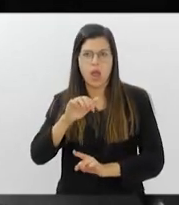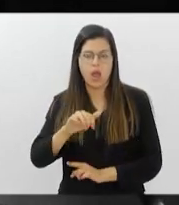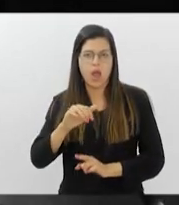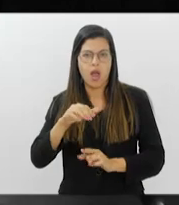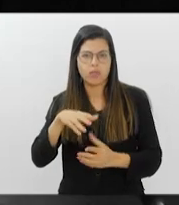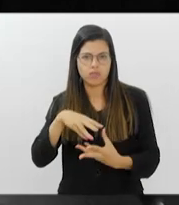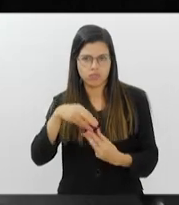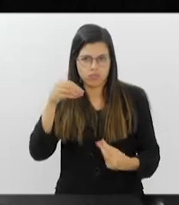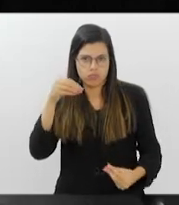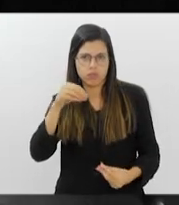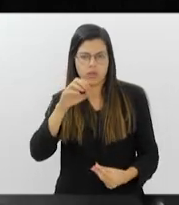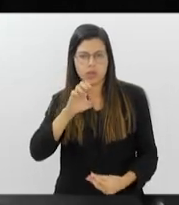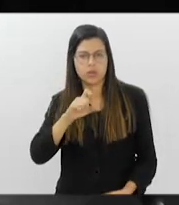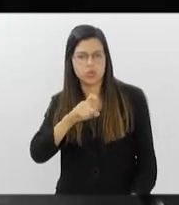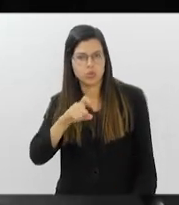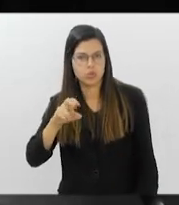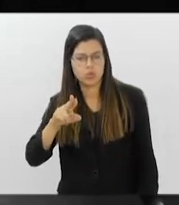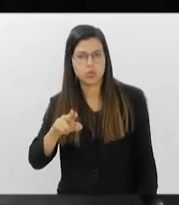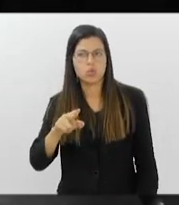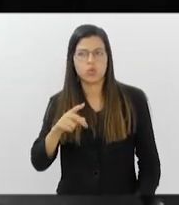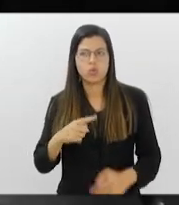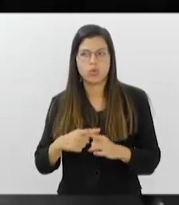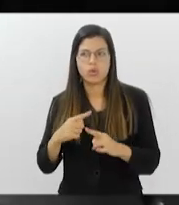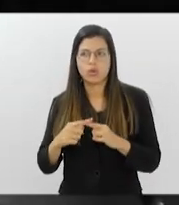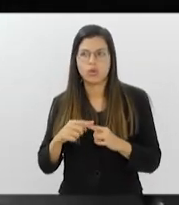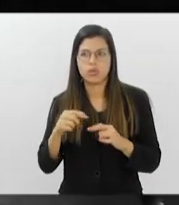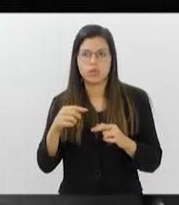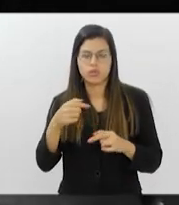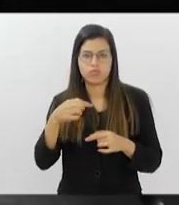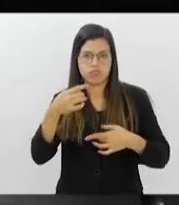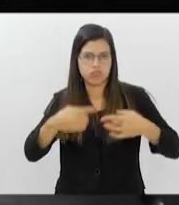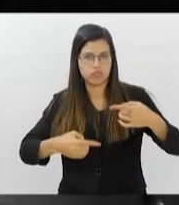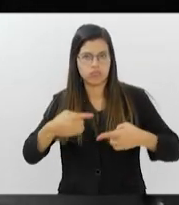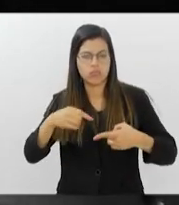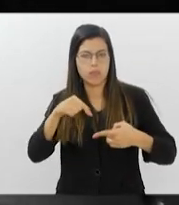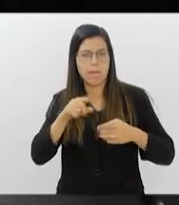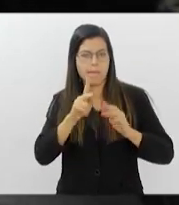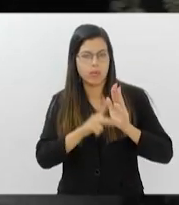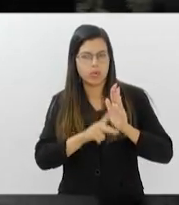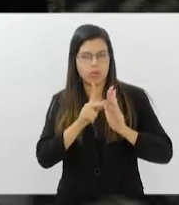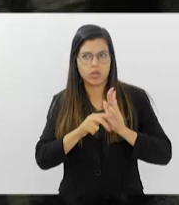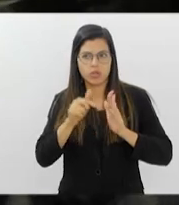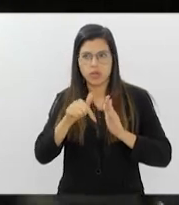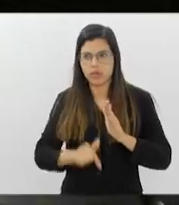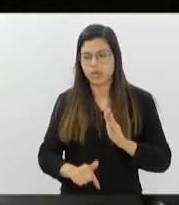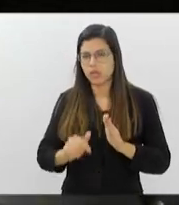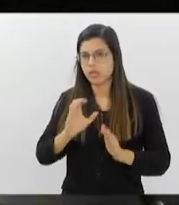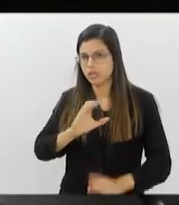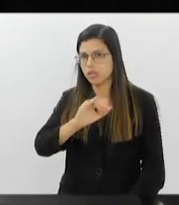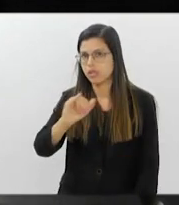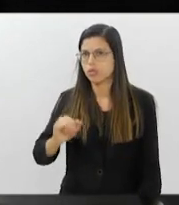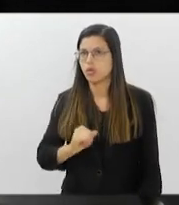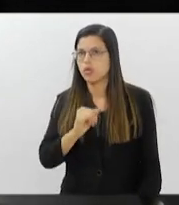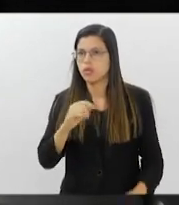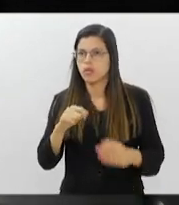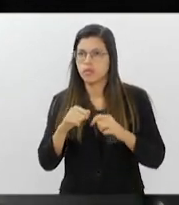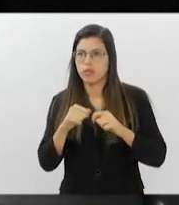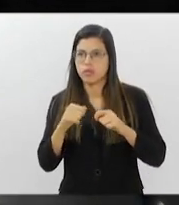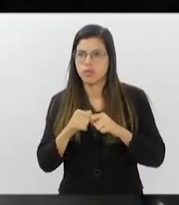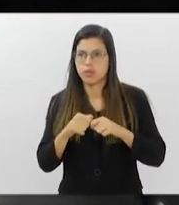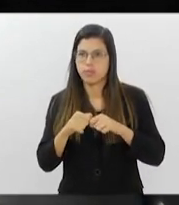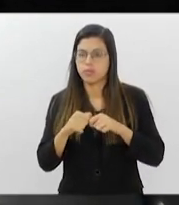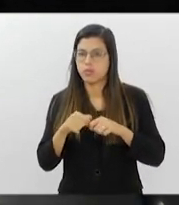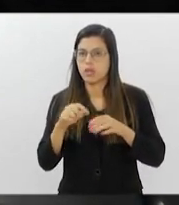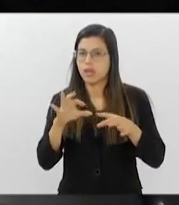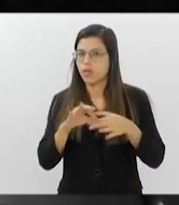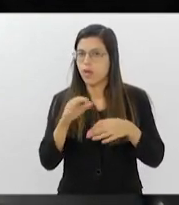juridicidade de projetos como este aqui na Comissão de Constituição e Justiça, nós o fazemos em relação a